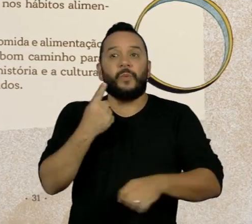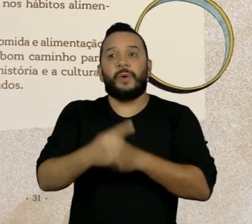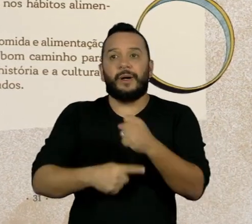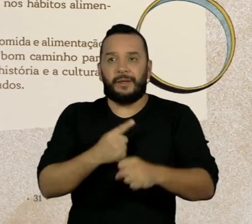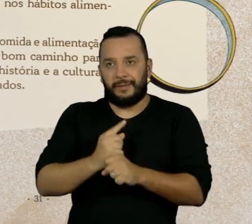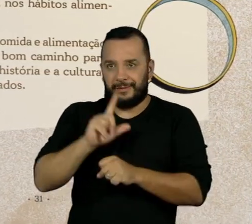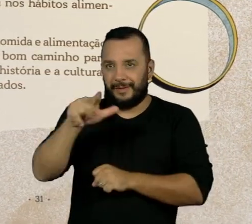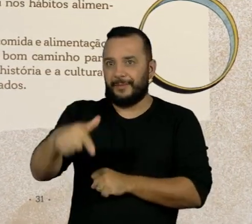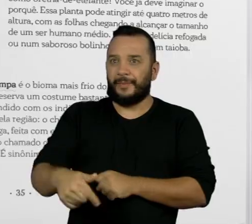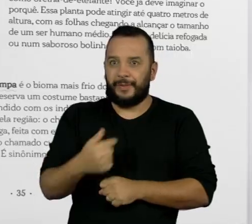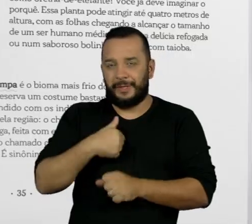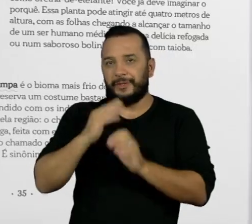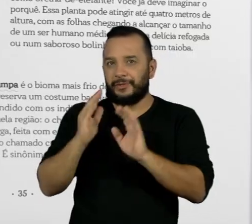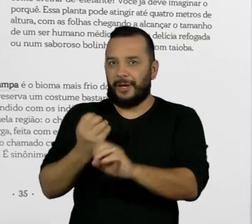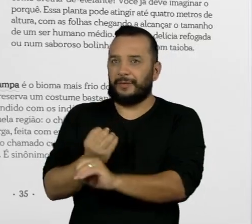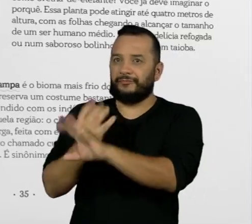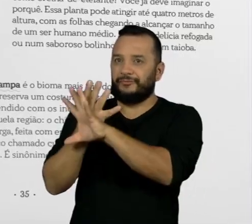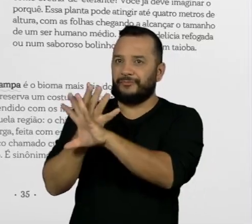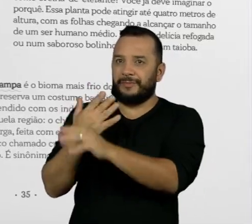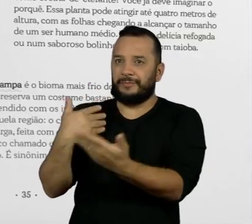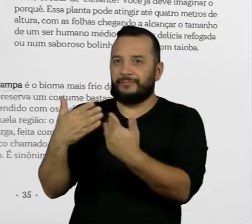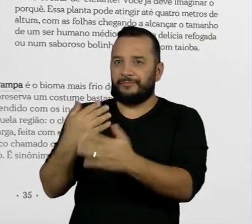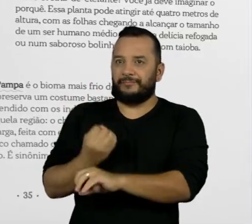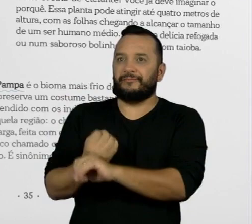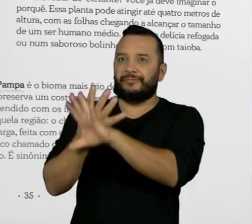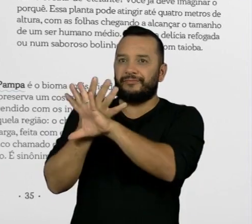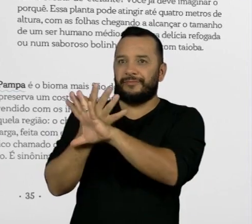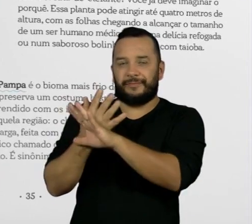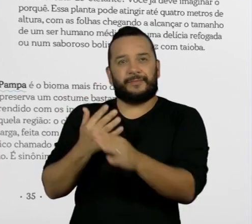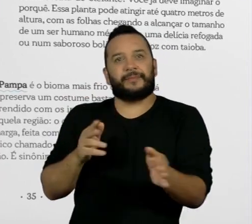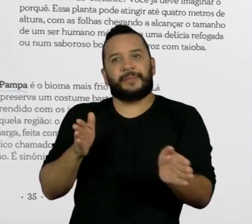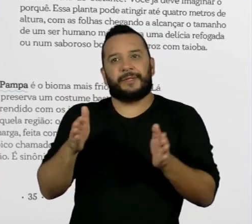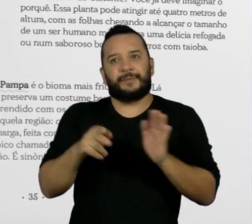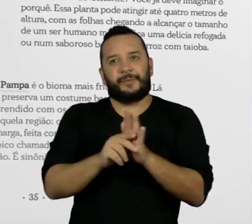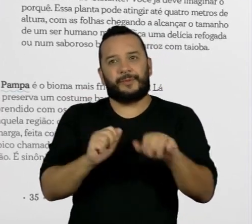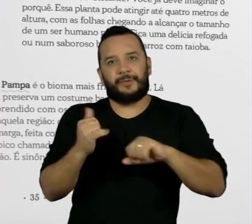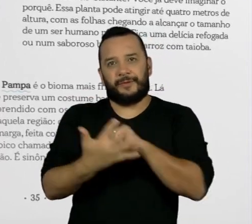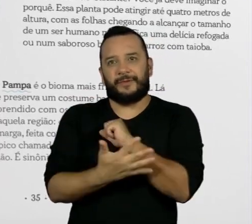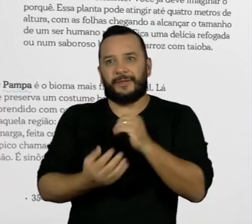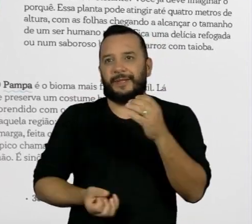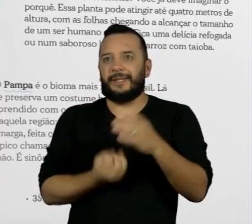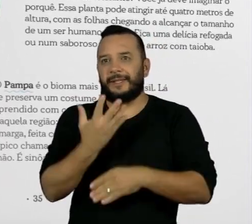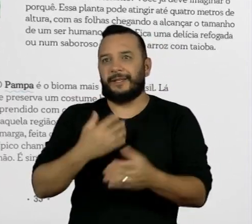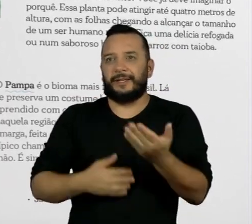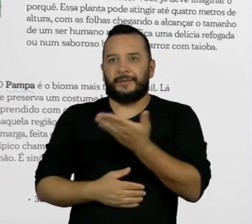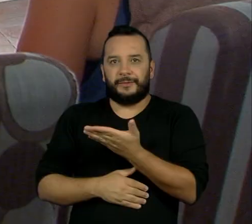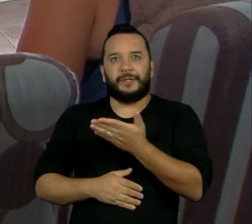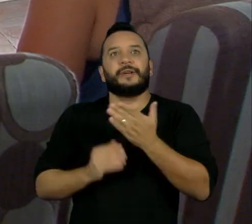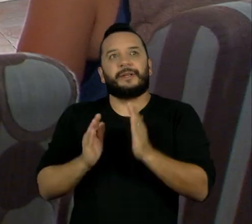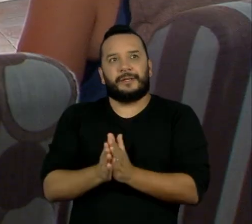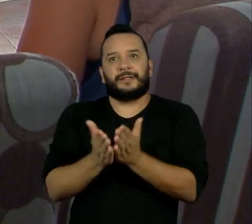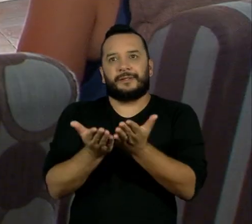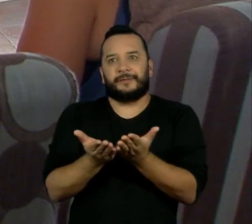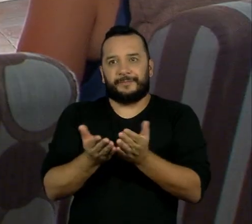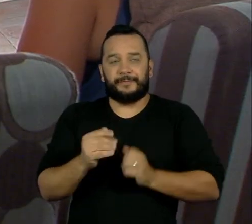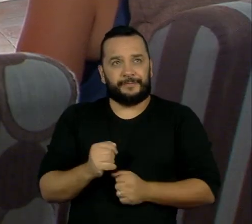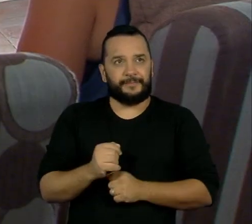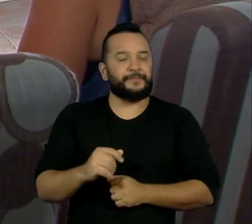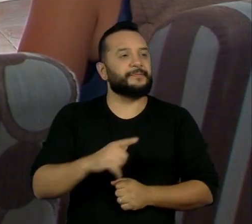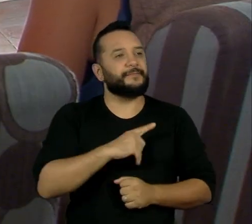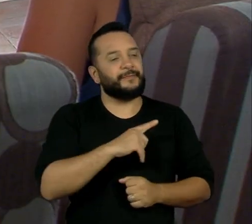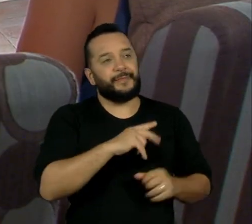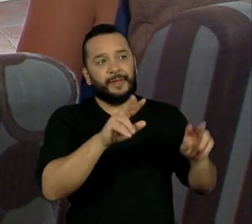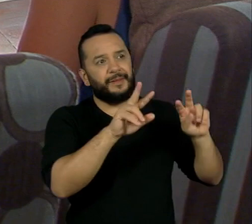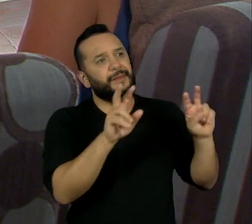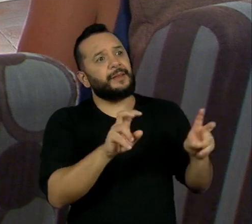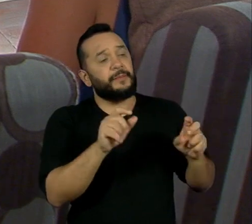trabalho, de encontros online, durante todo o isolamento, a gente fez essa produção desse livro. Chamando aqui para o subtítulo do livro,